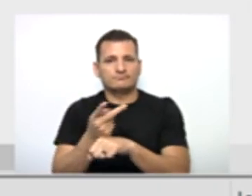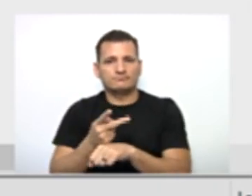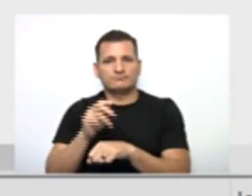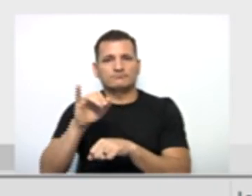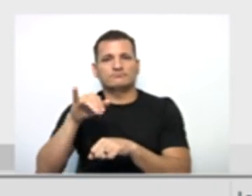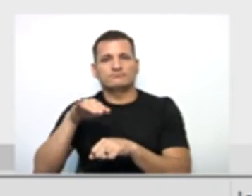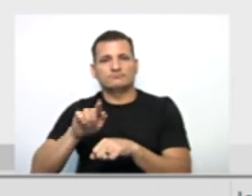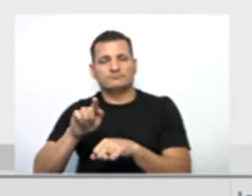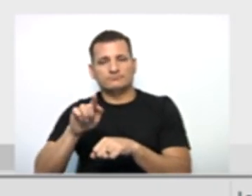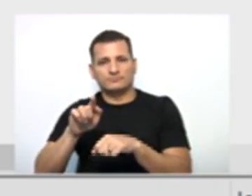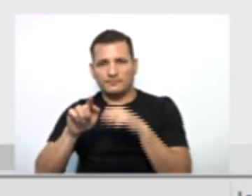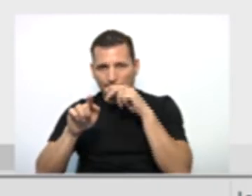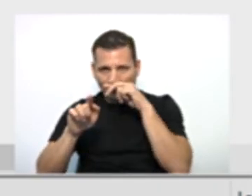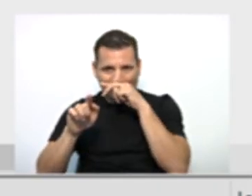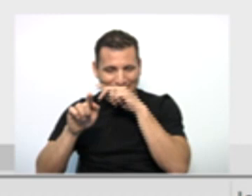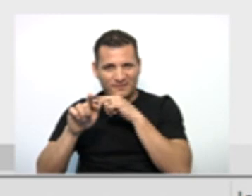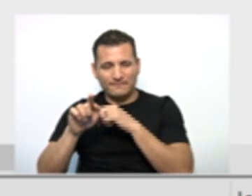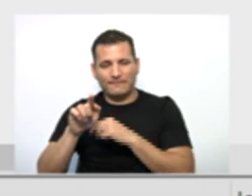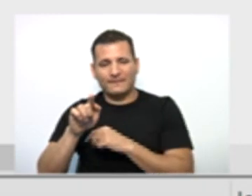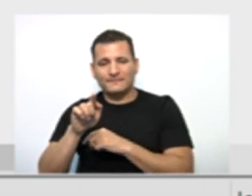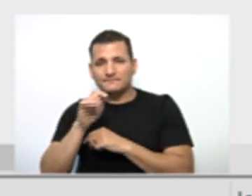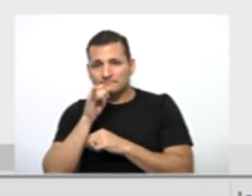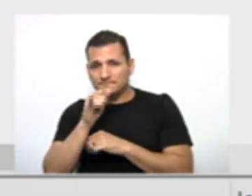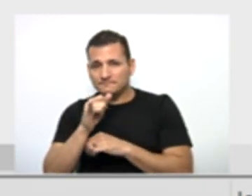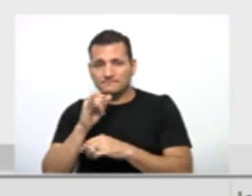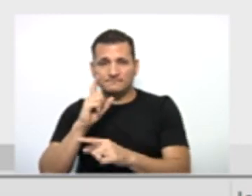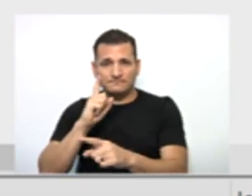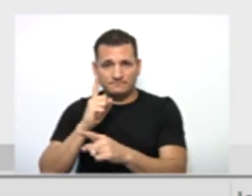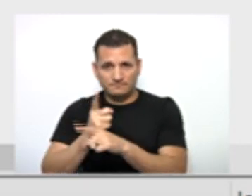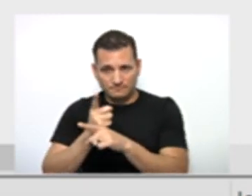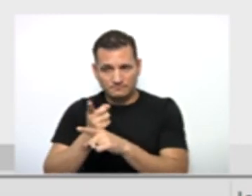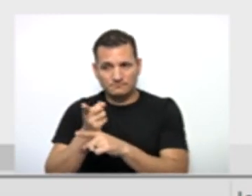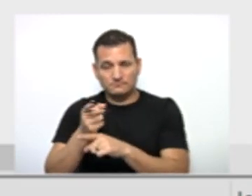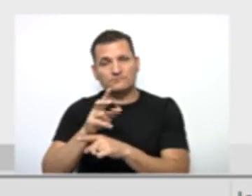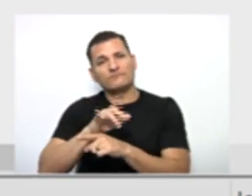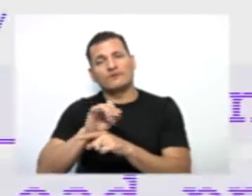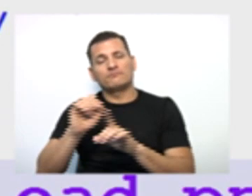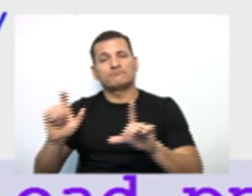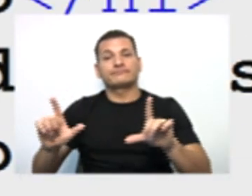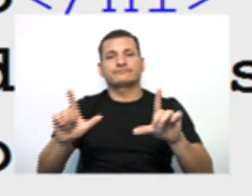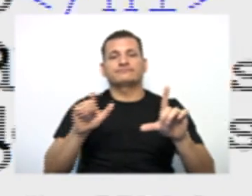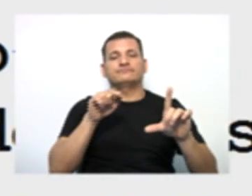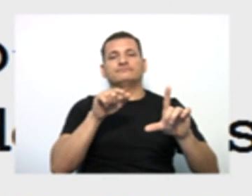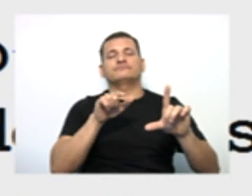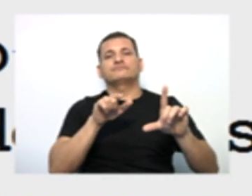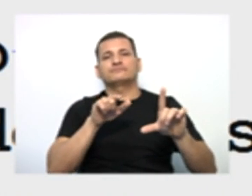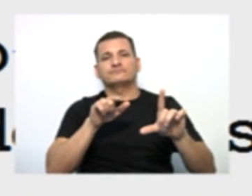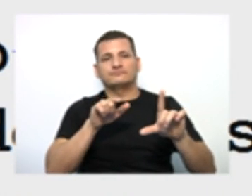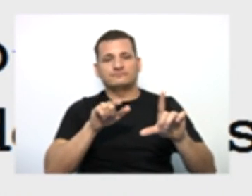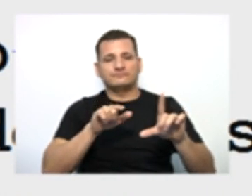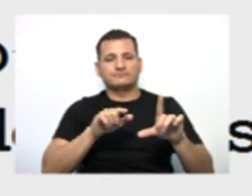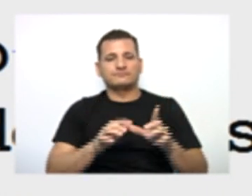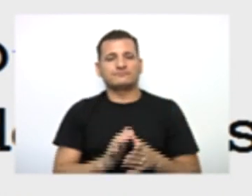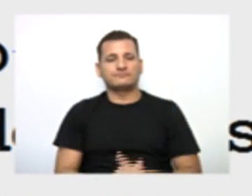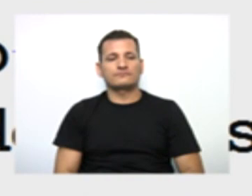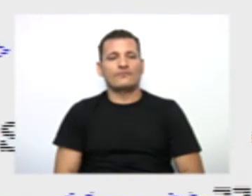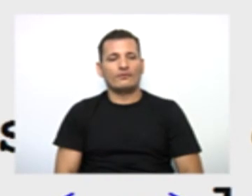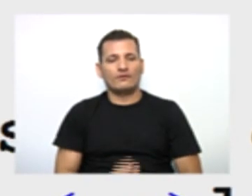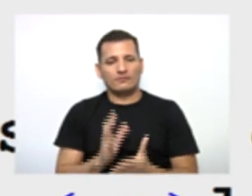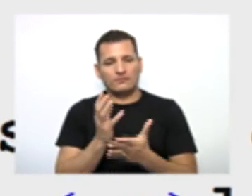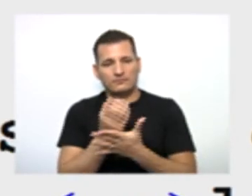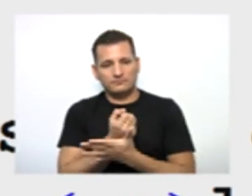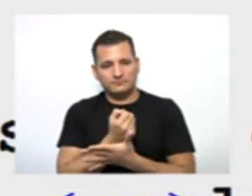essa imagem dentro do computador. Se ele encontrar, se tiver tudo certo, ele vai aparecer lá na página. Então, vou